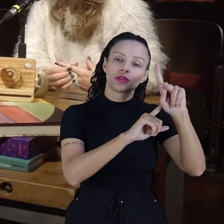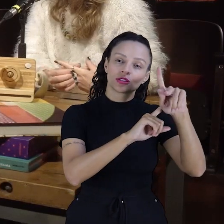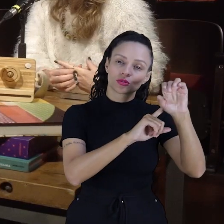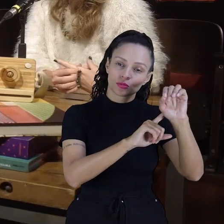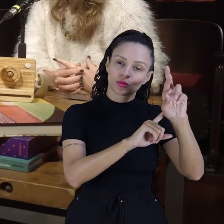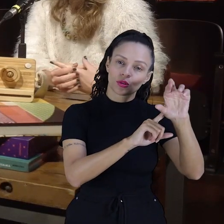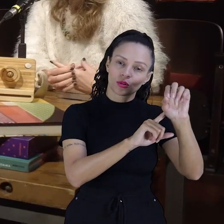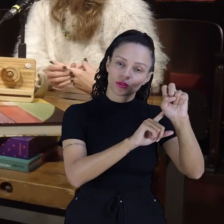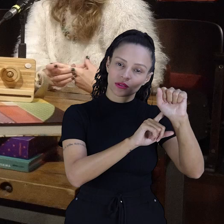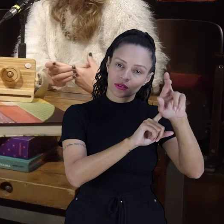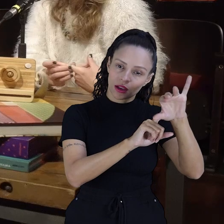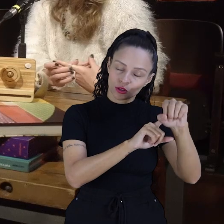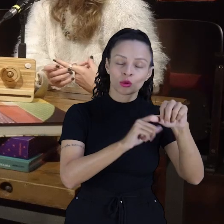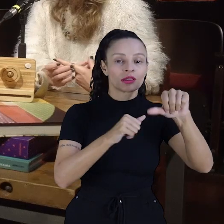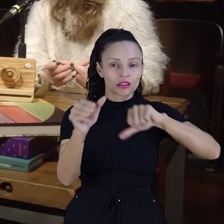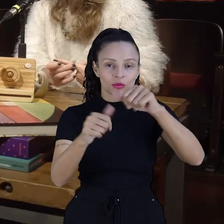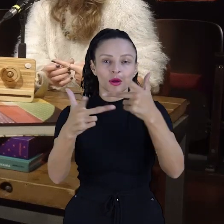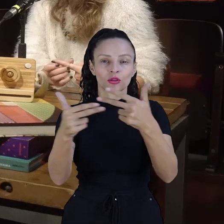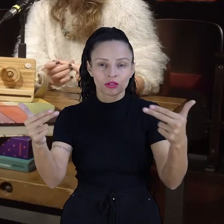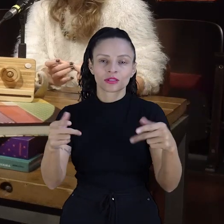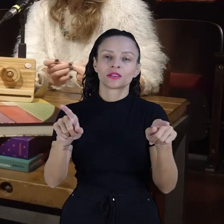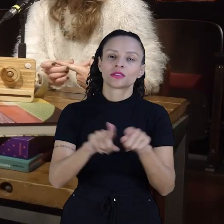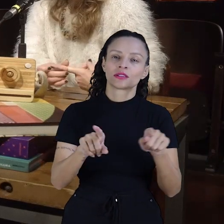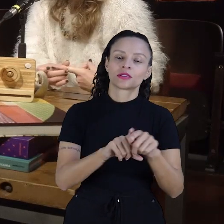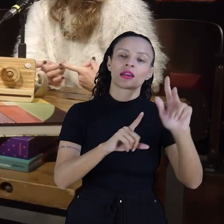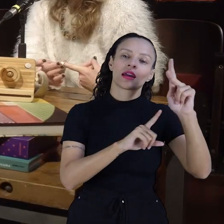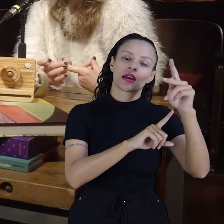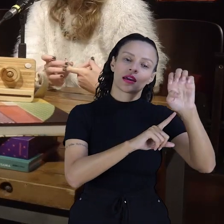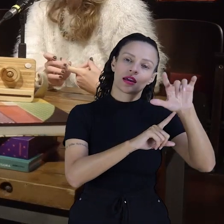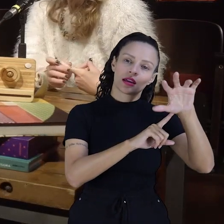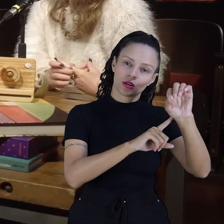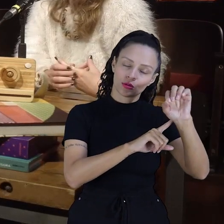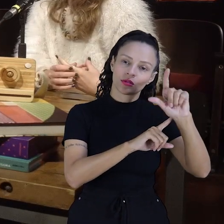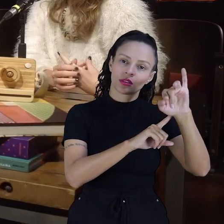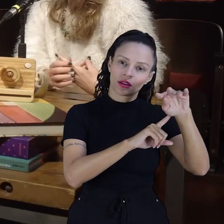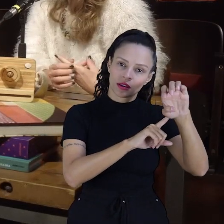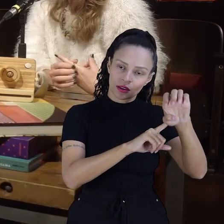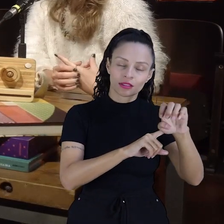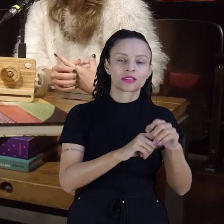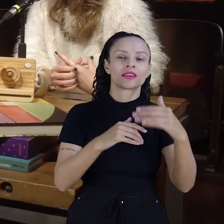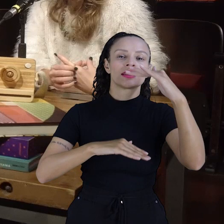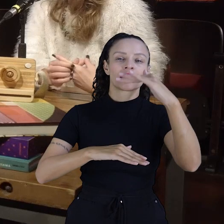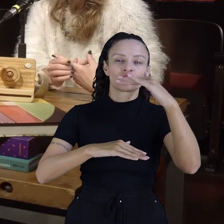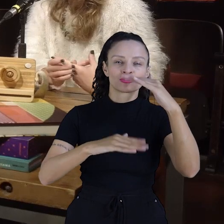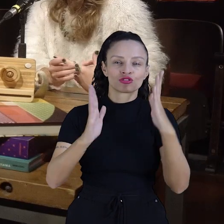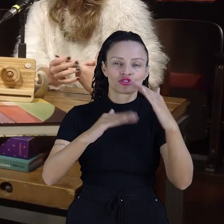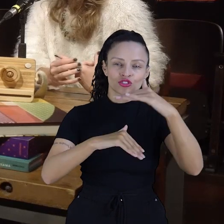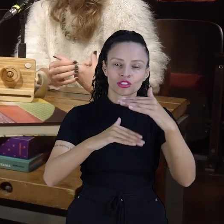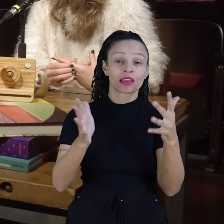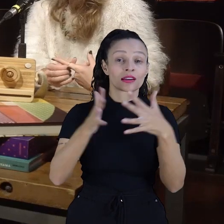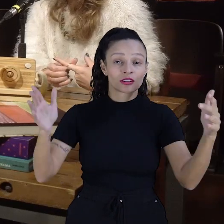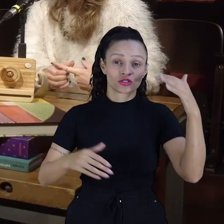do Rosário, né? Que transformava as coisas. O nosso próprio Hélio Leites aqui, né? Pequenas caixinhas, grandes